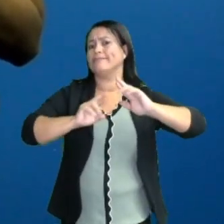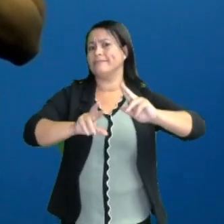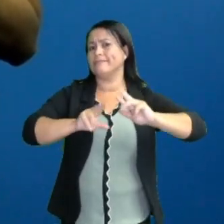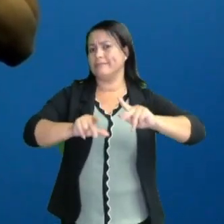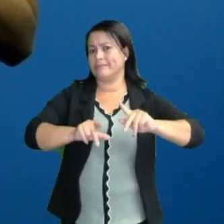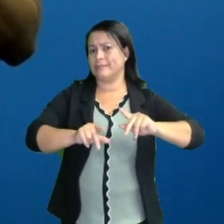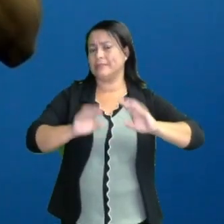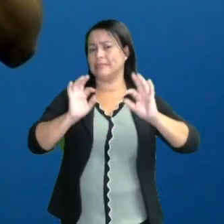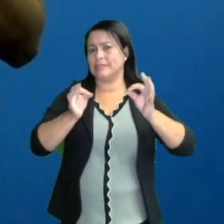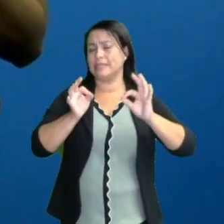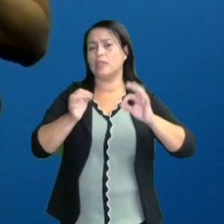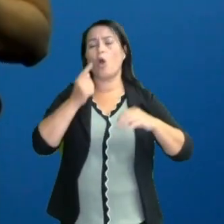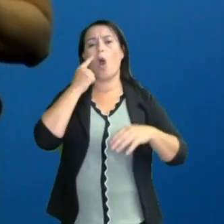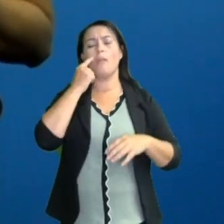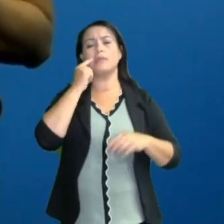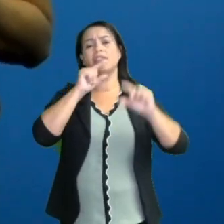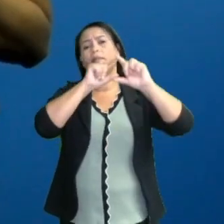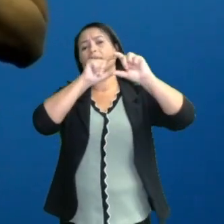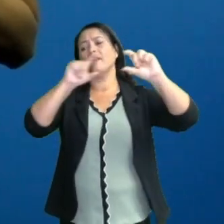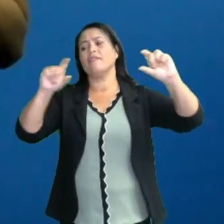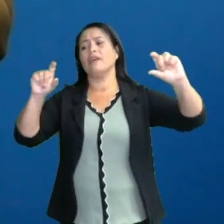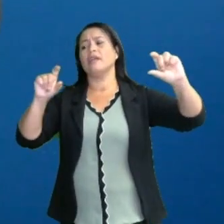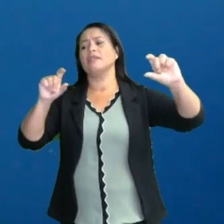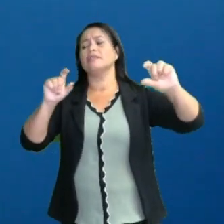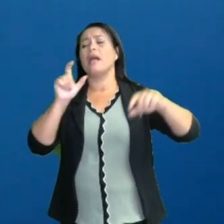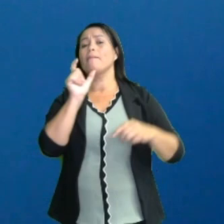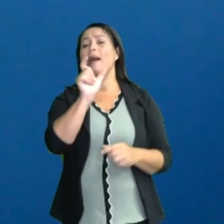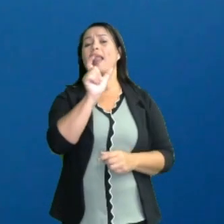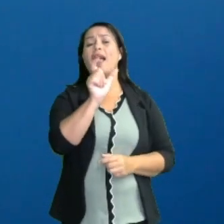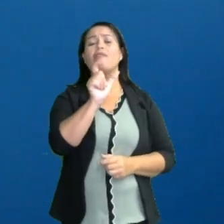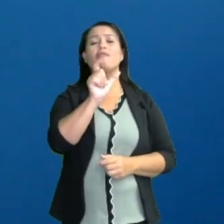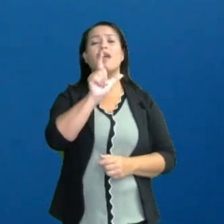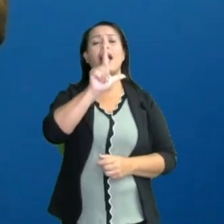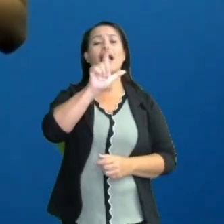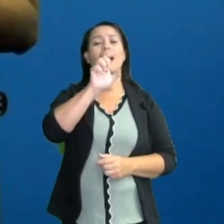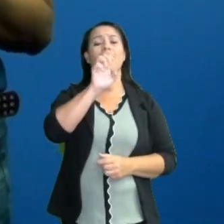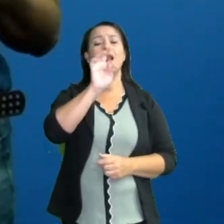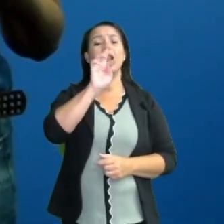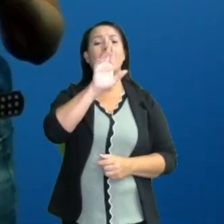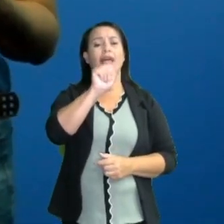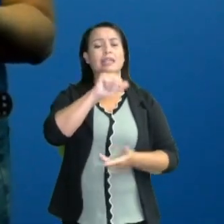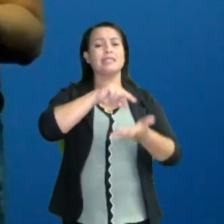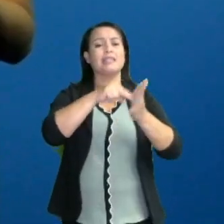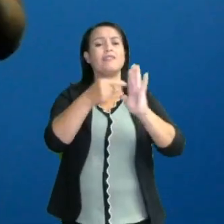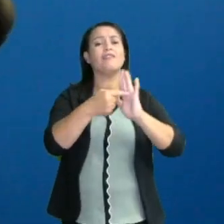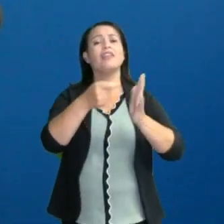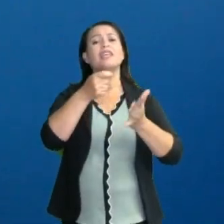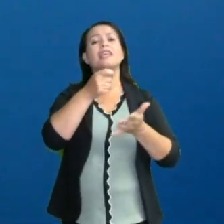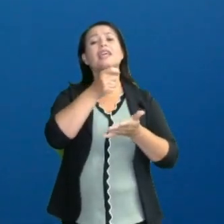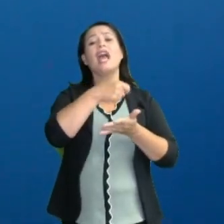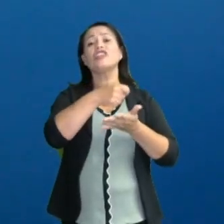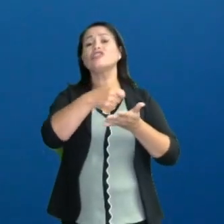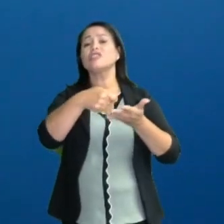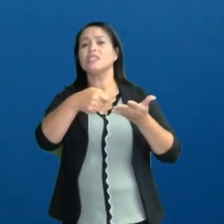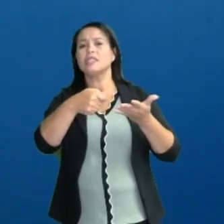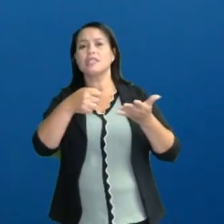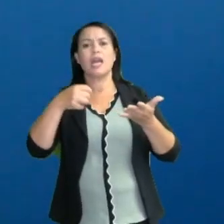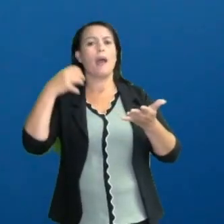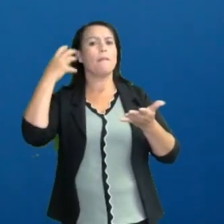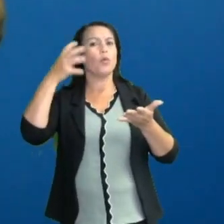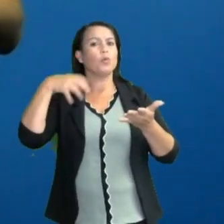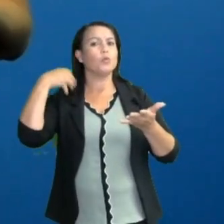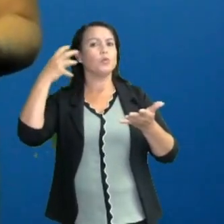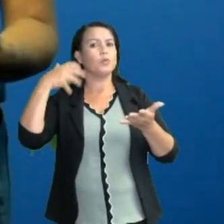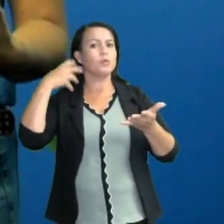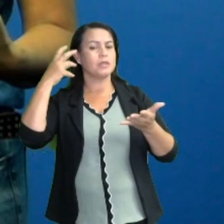diferente, tá? Na primeira frase, a palavra letra, é a escrita, é a música, tá?